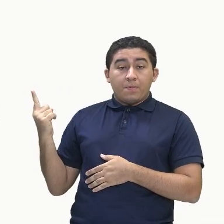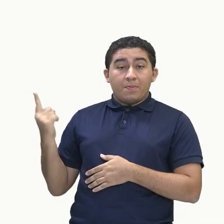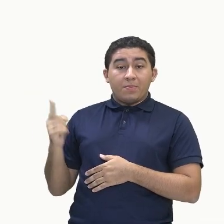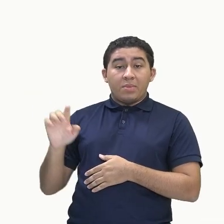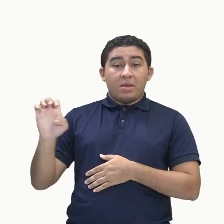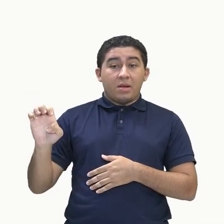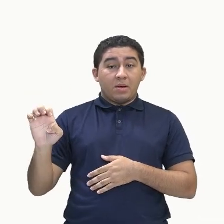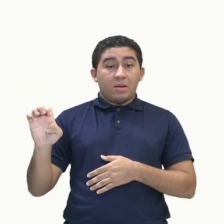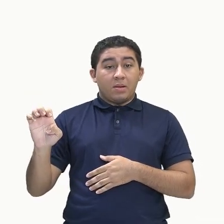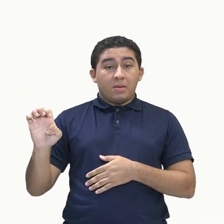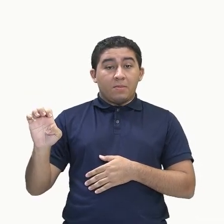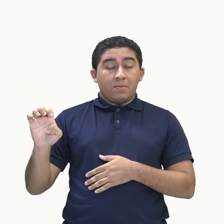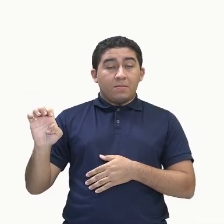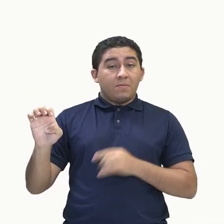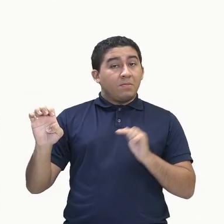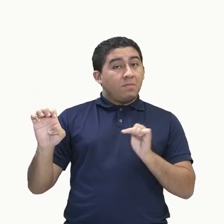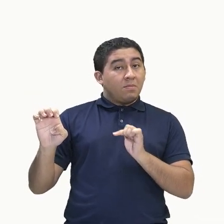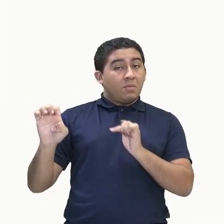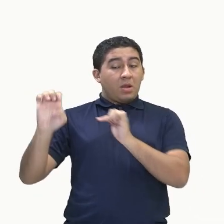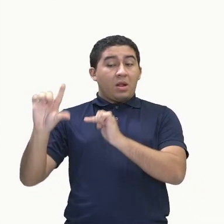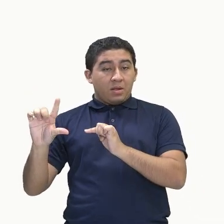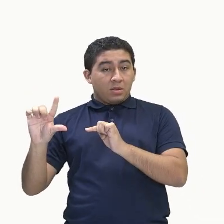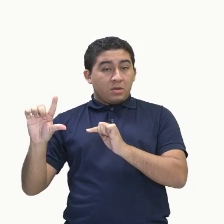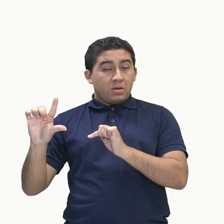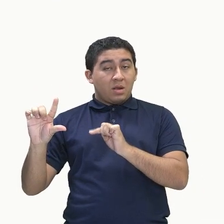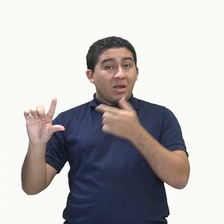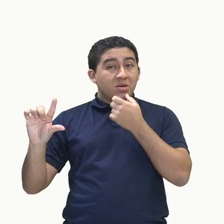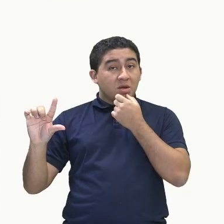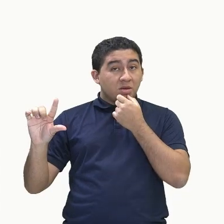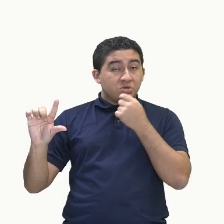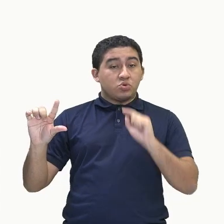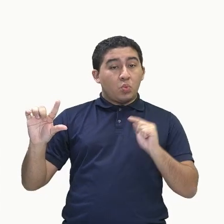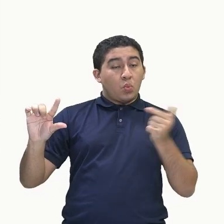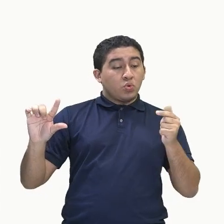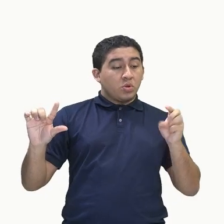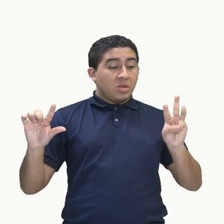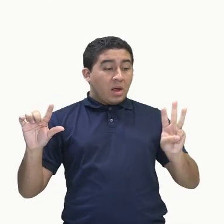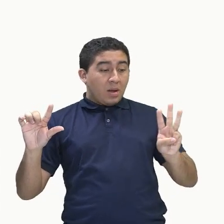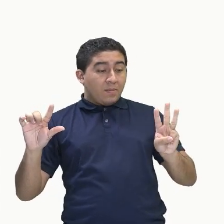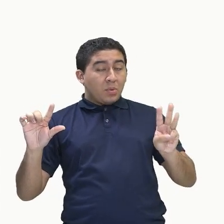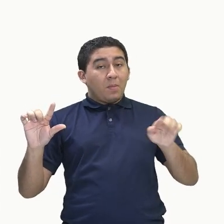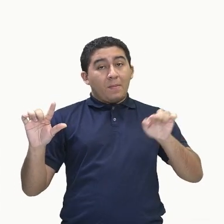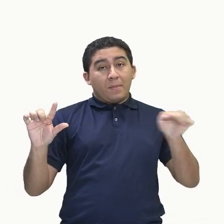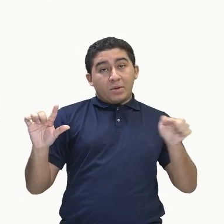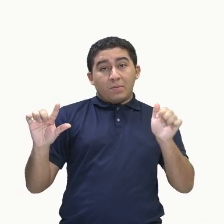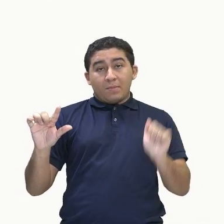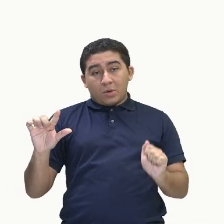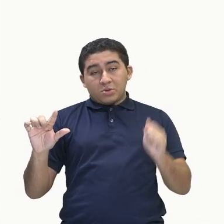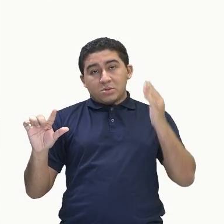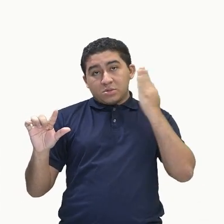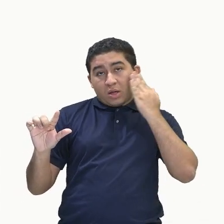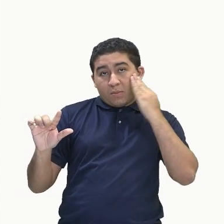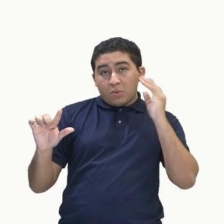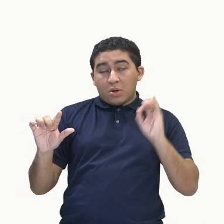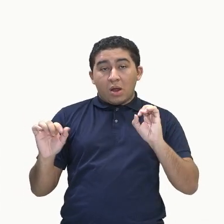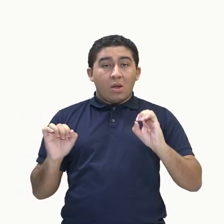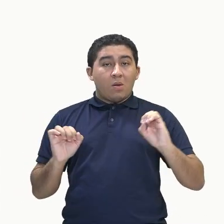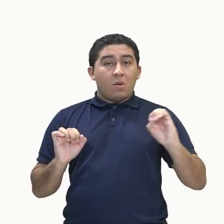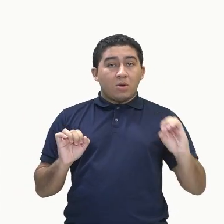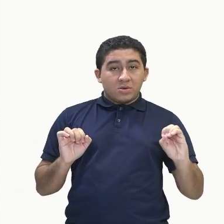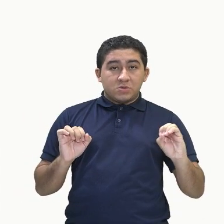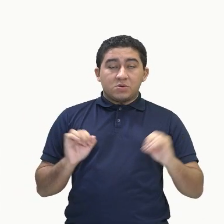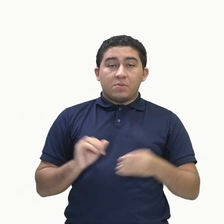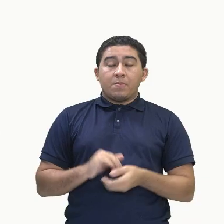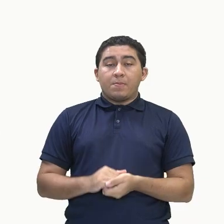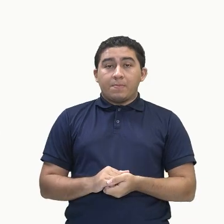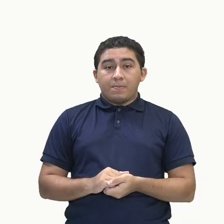mas é porque está aqui em inglês. E aqui também vocês podem encontrar o Wzinho, mas vocês já sabem que é aqui